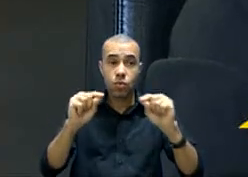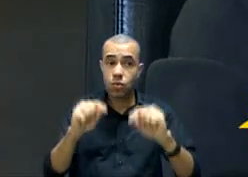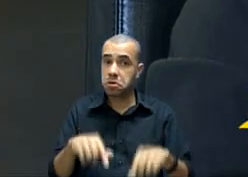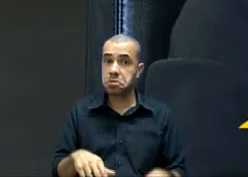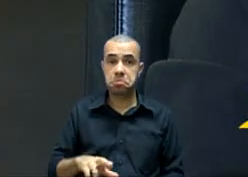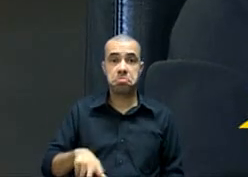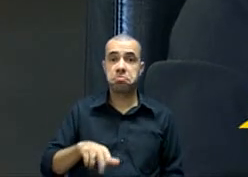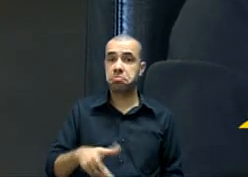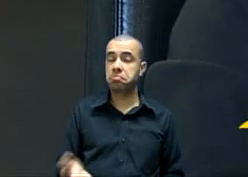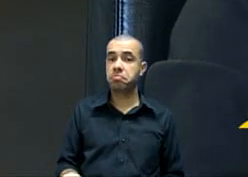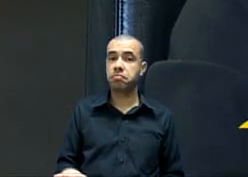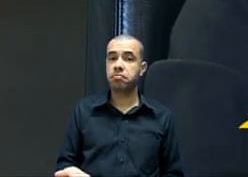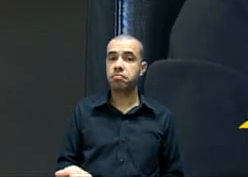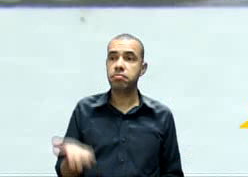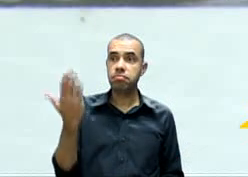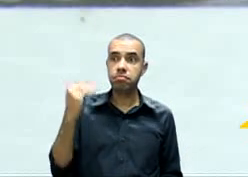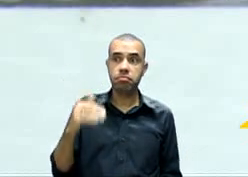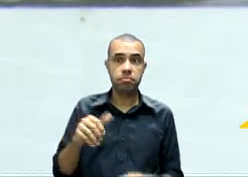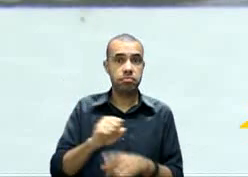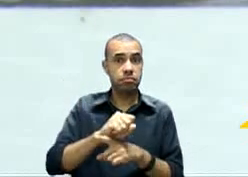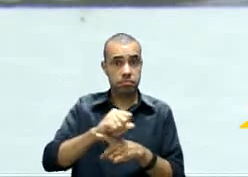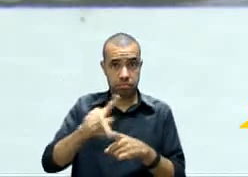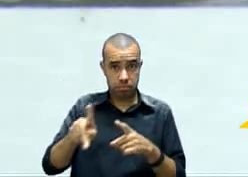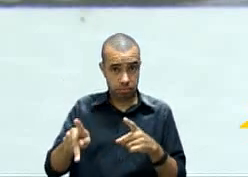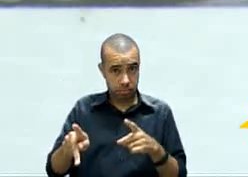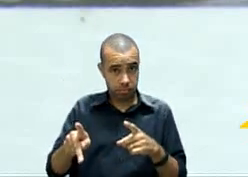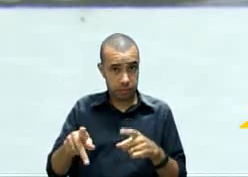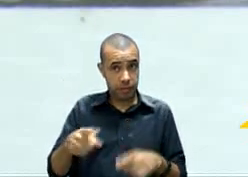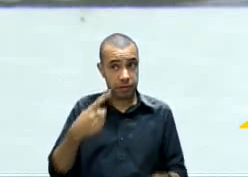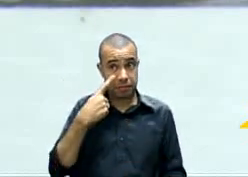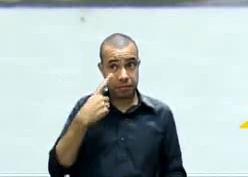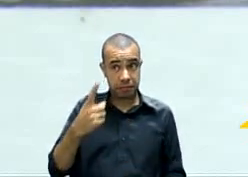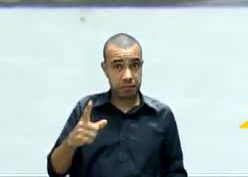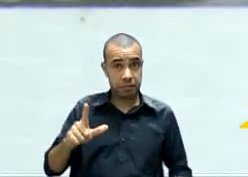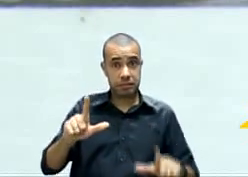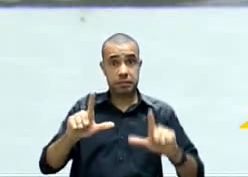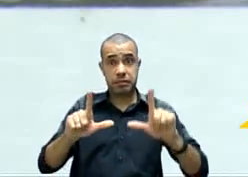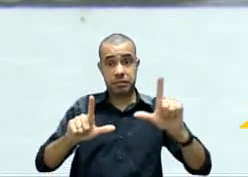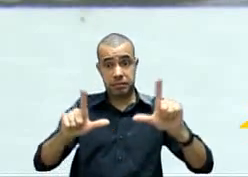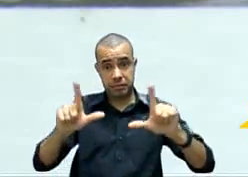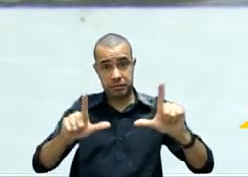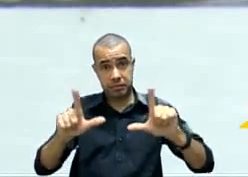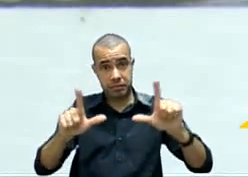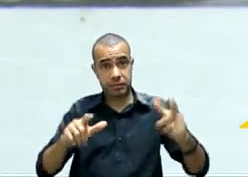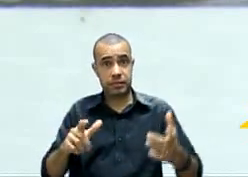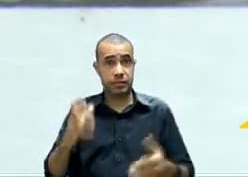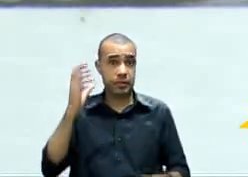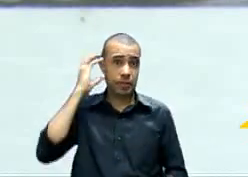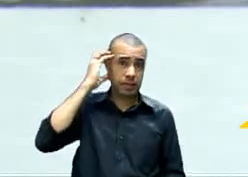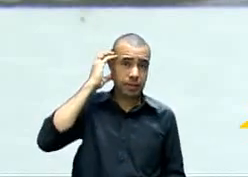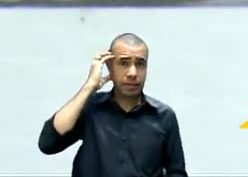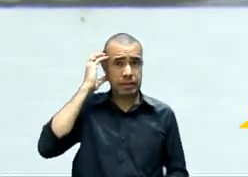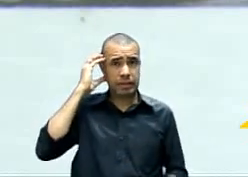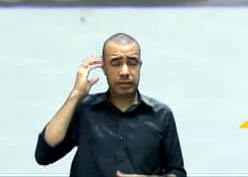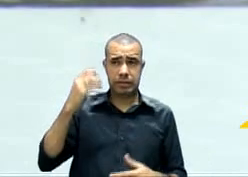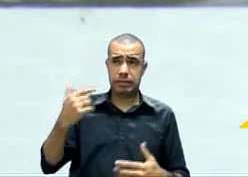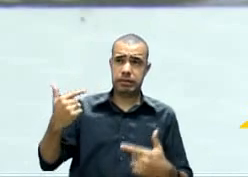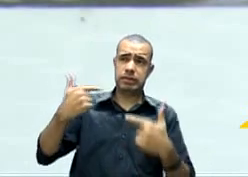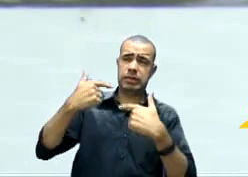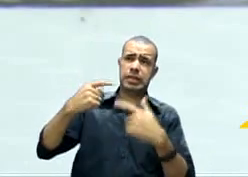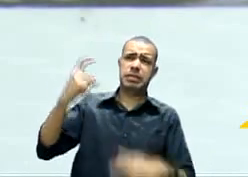audiência, precisava ver o que as rádios, o que os jornais me atacaram,